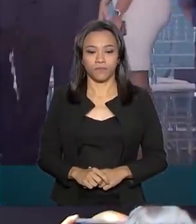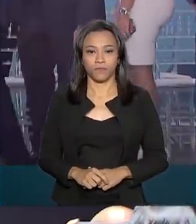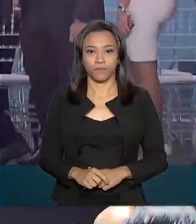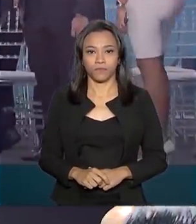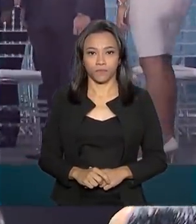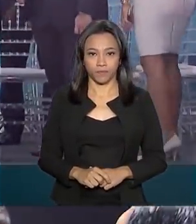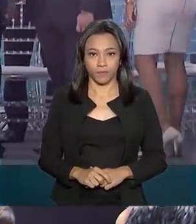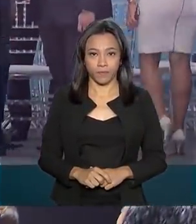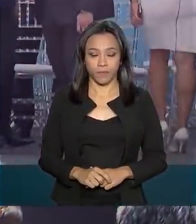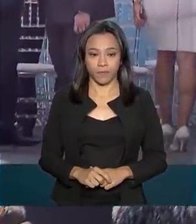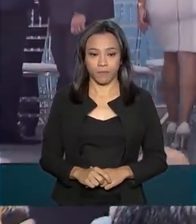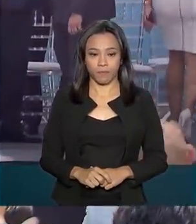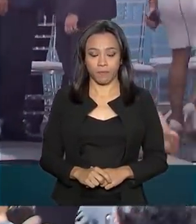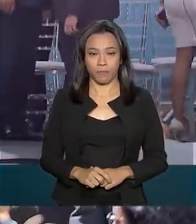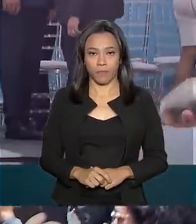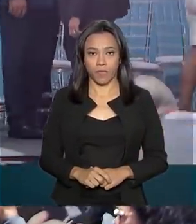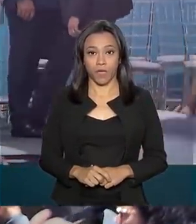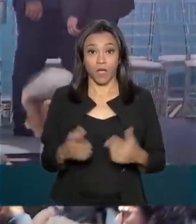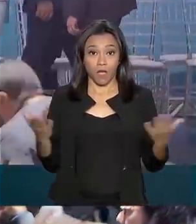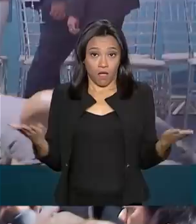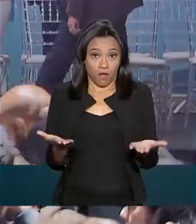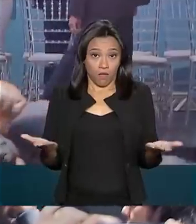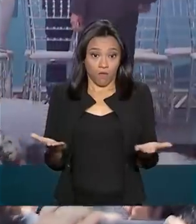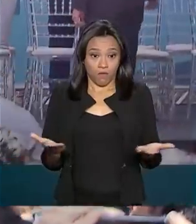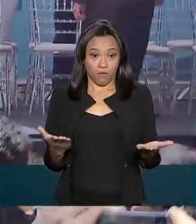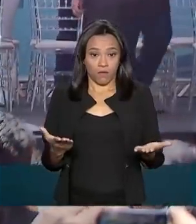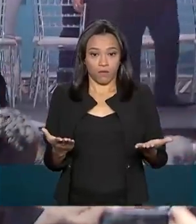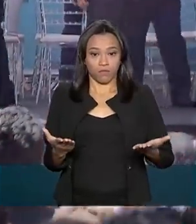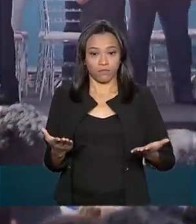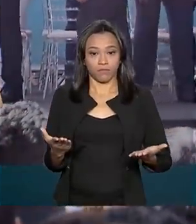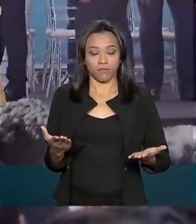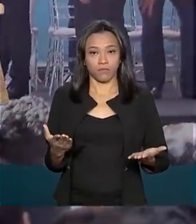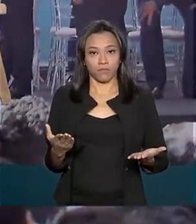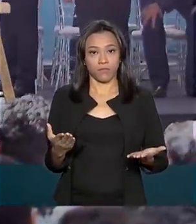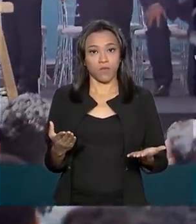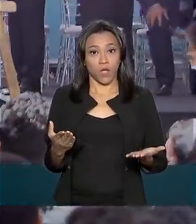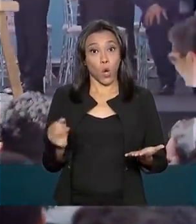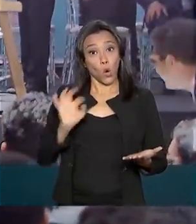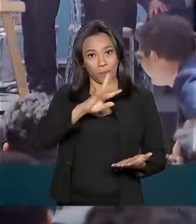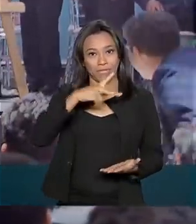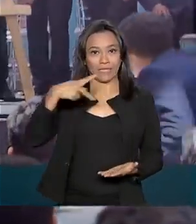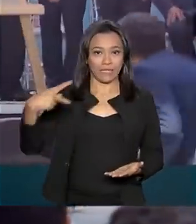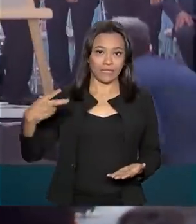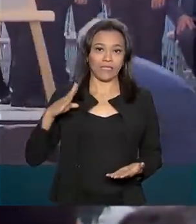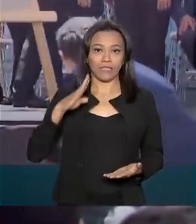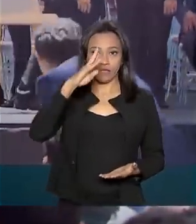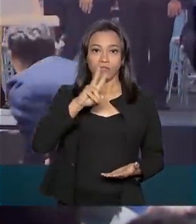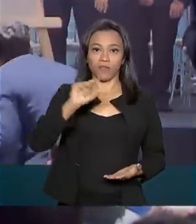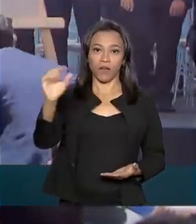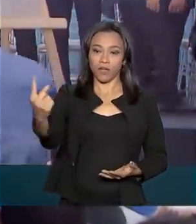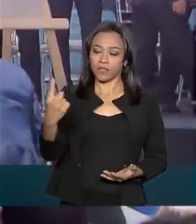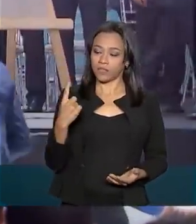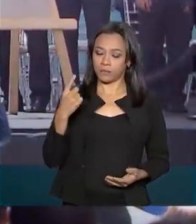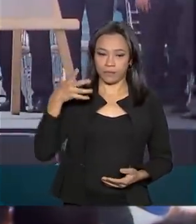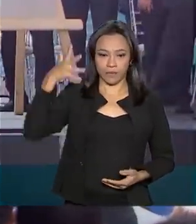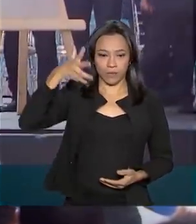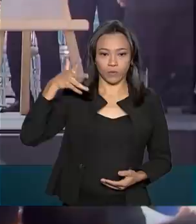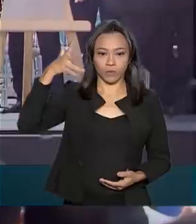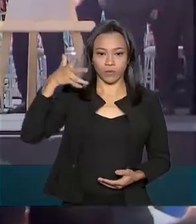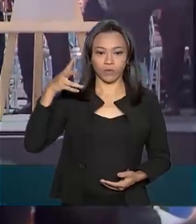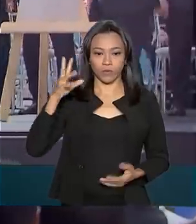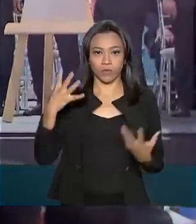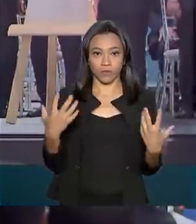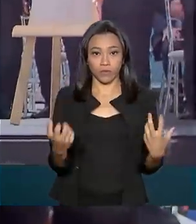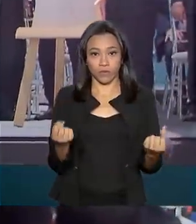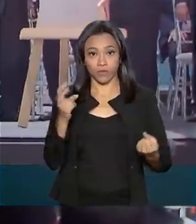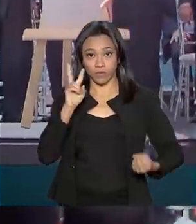Vamos, nesse momento, acho que o presidente vai fazer um pequeno discurso, senhoras, vamos acompanhar. Senhores,